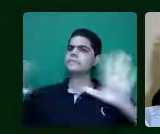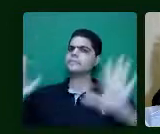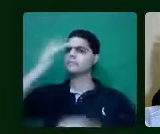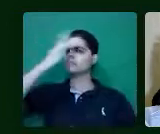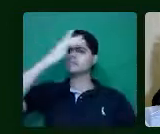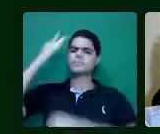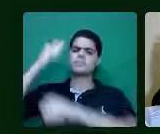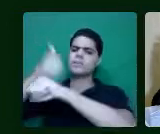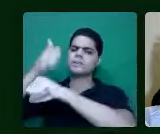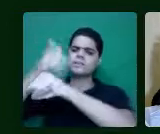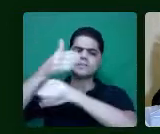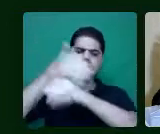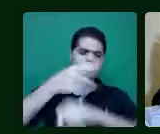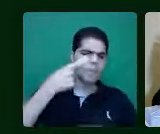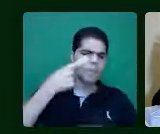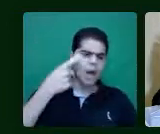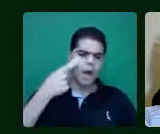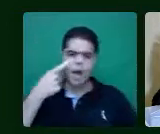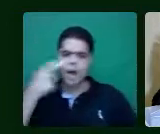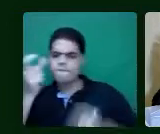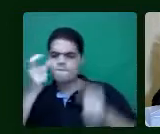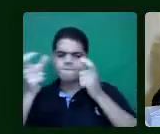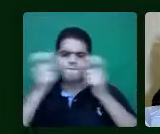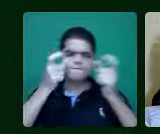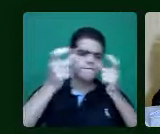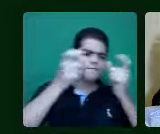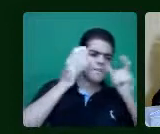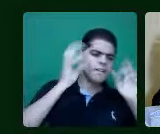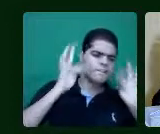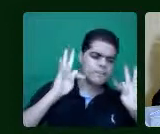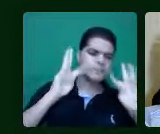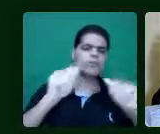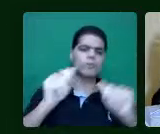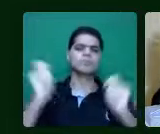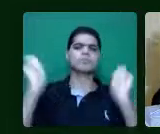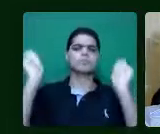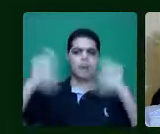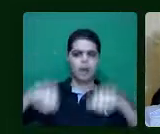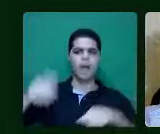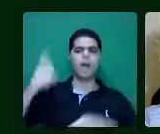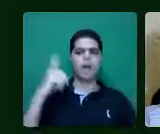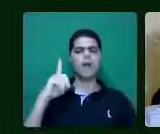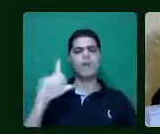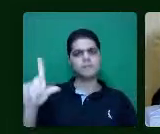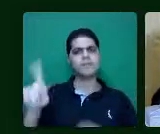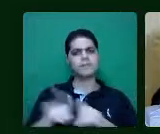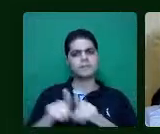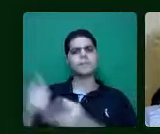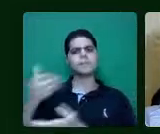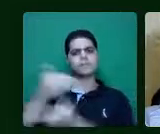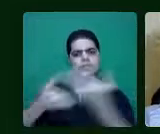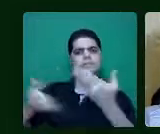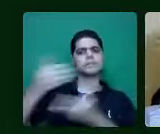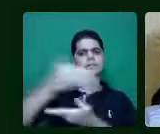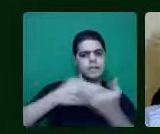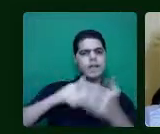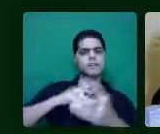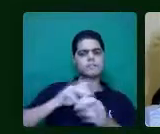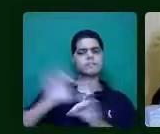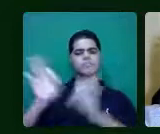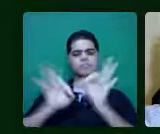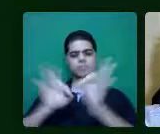do Brasil, todos vão conseguir consultar. Então, a gente vai fazer, formar esse banco de soluções público, que é